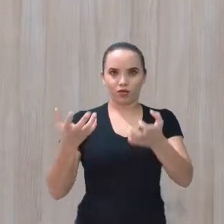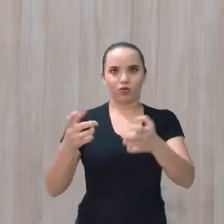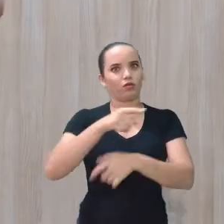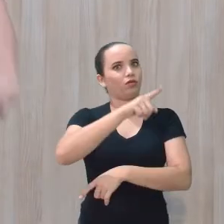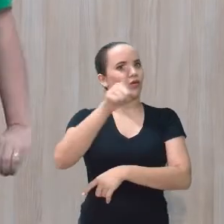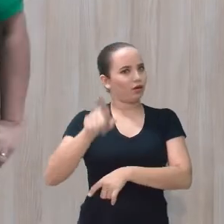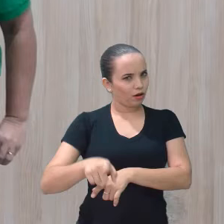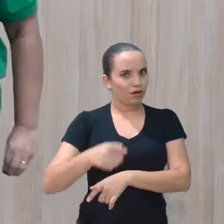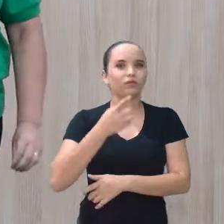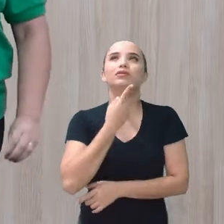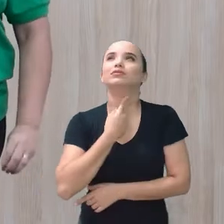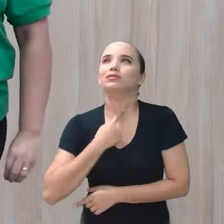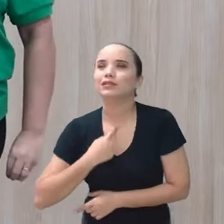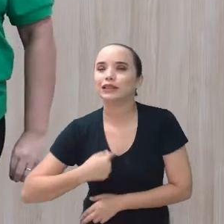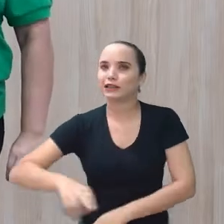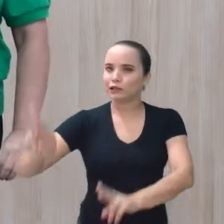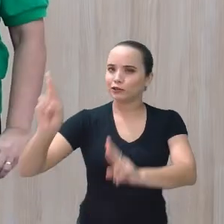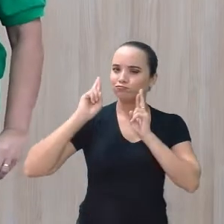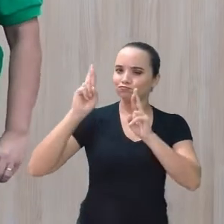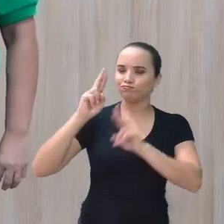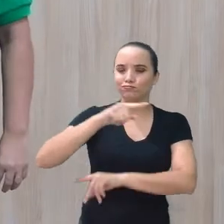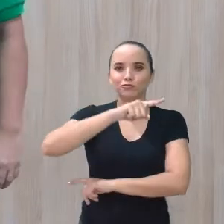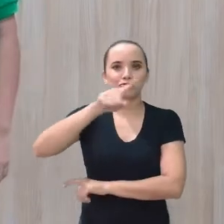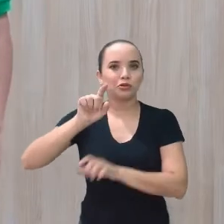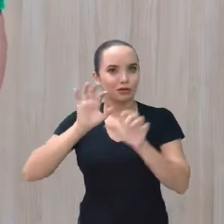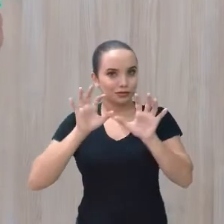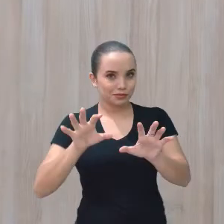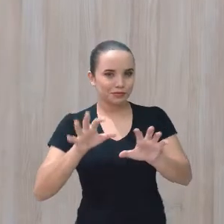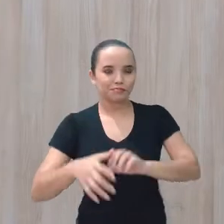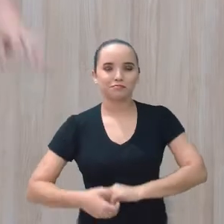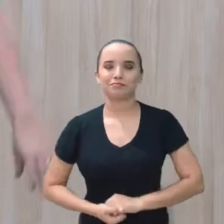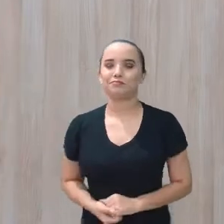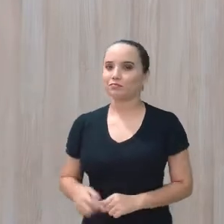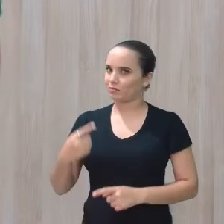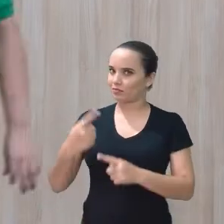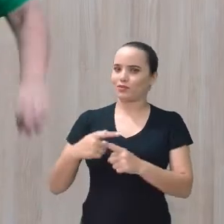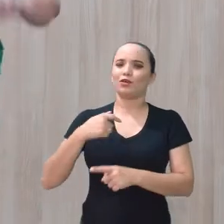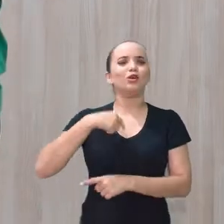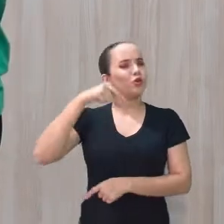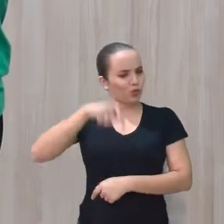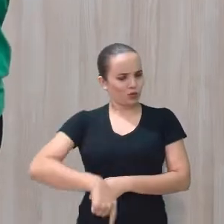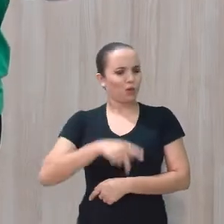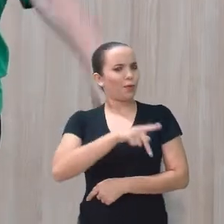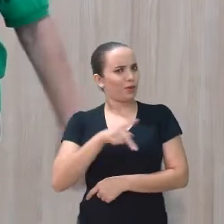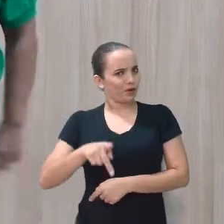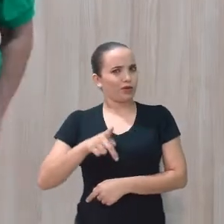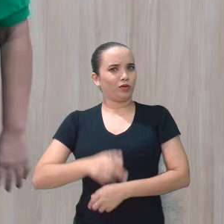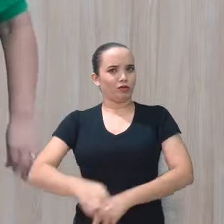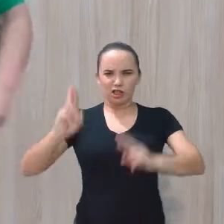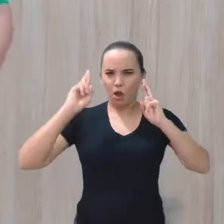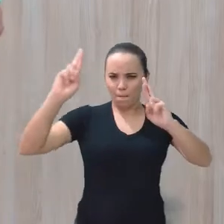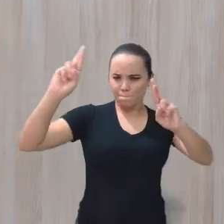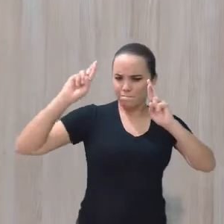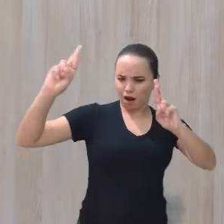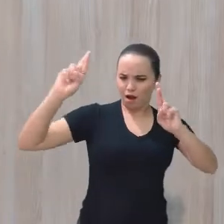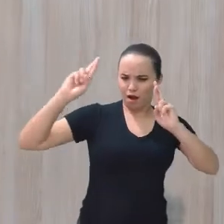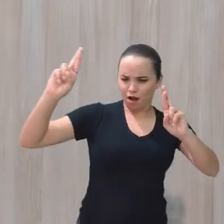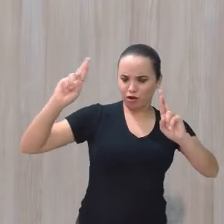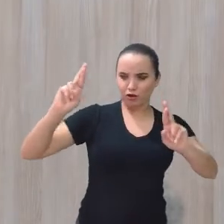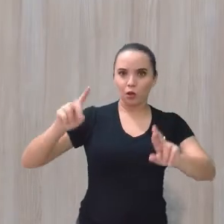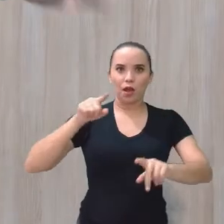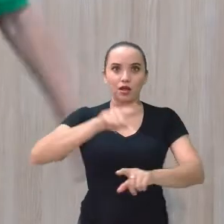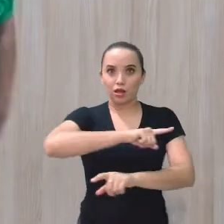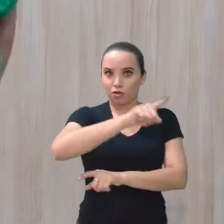Eu desejo vocês dessa forma, tá? Eu sou aquela professora otimista que torce o tempo todo pelo